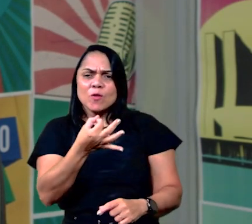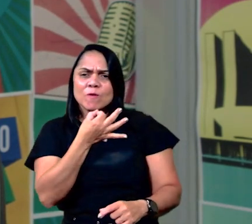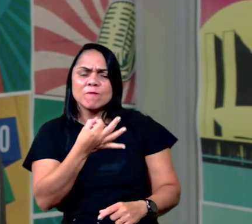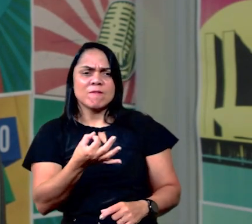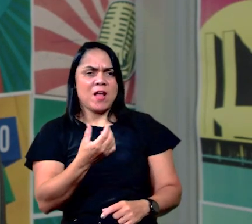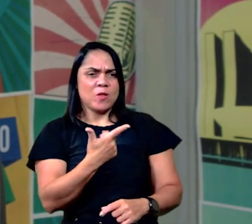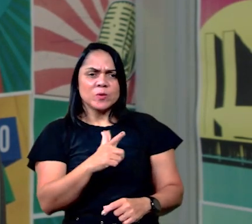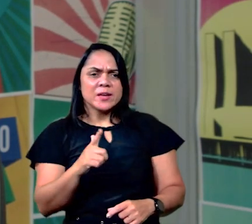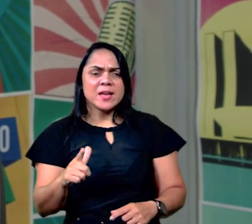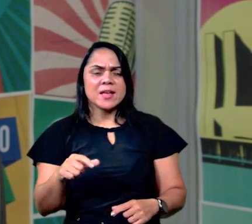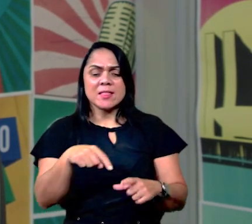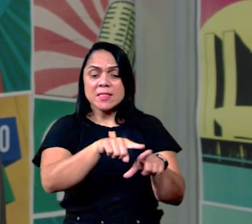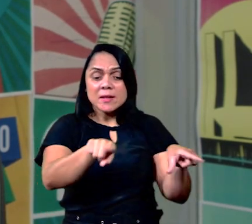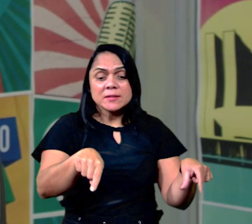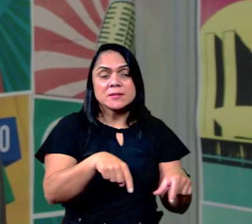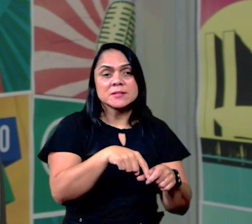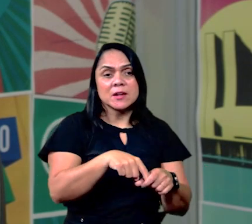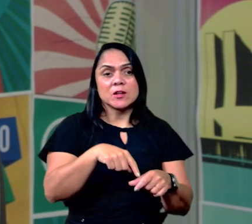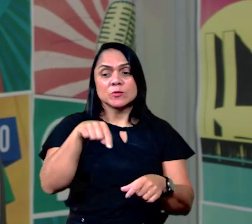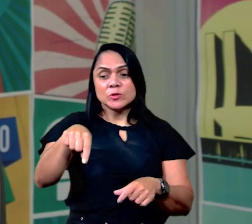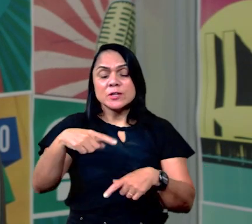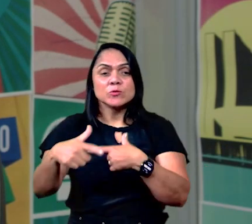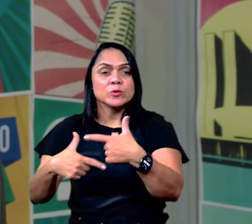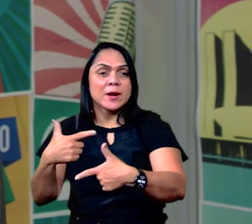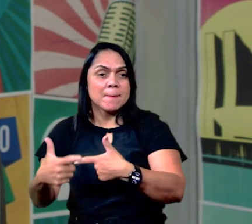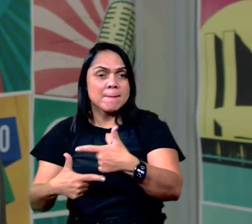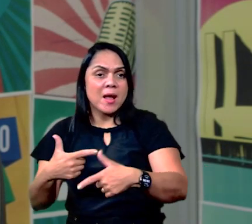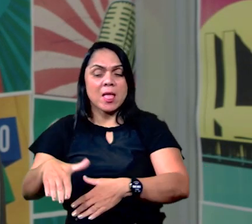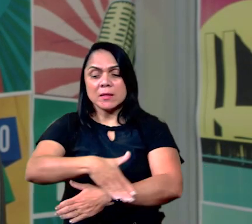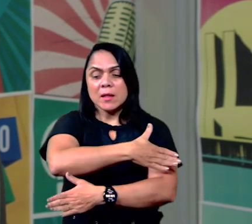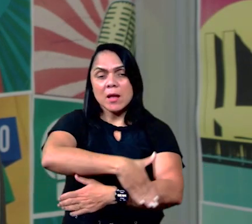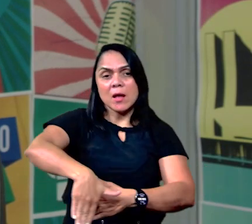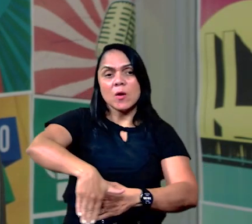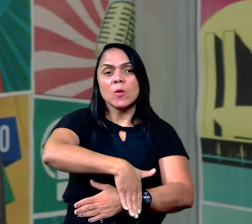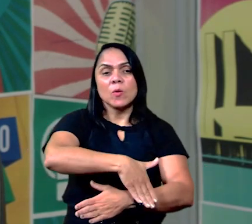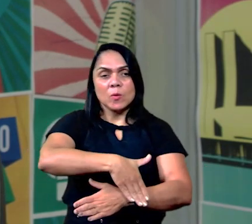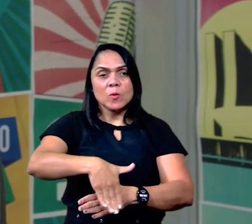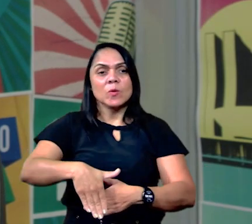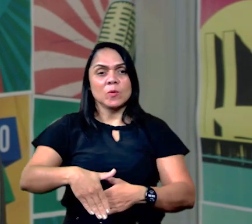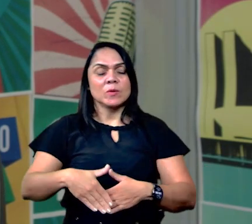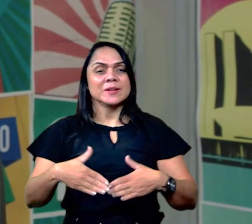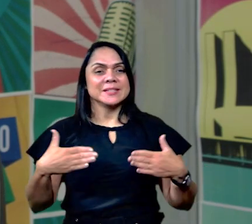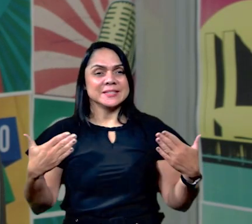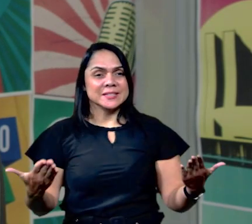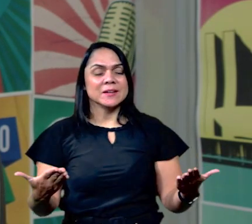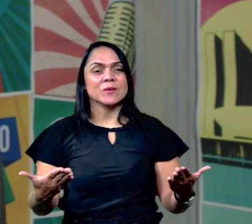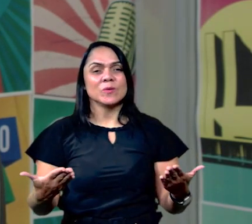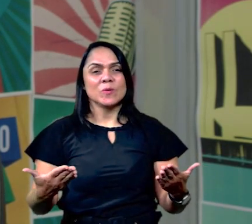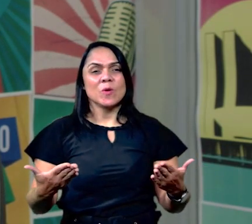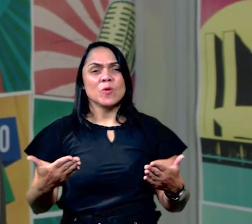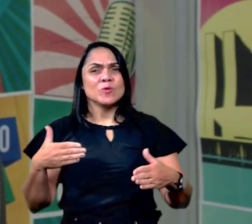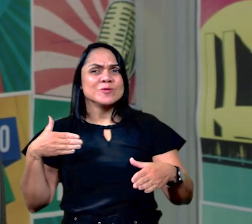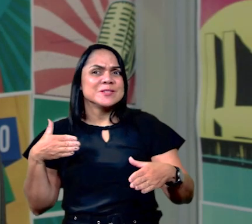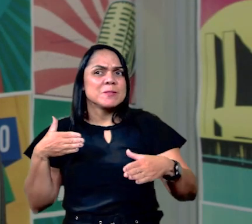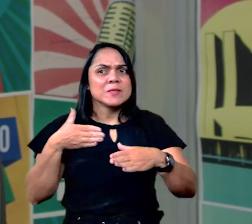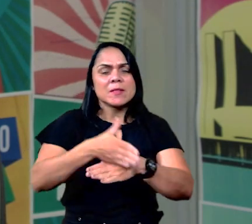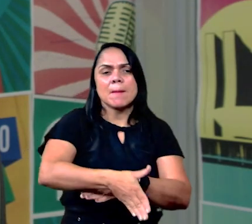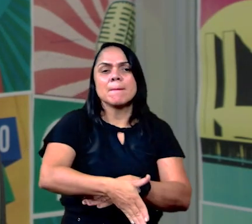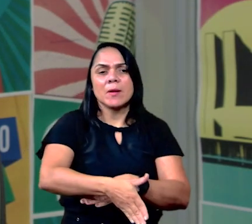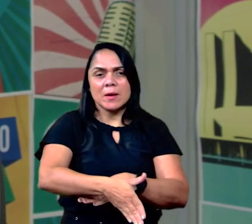fala o que quer na sala de aula, no ambiente de trabalho, na rua, né, e a gente sabe quando isso é extrapolado, muitas